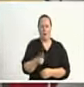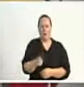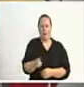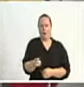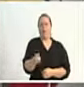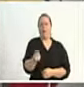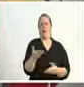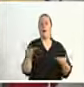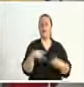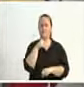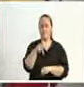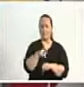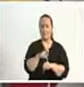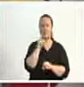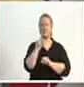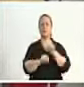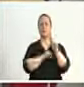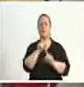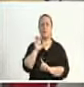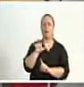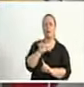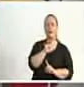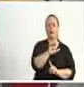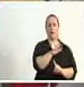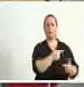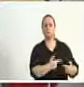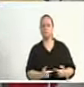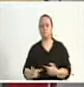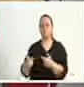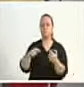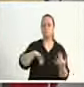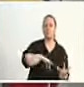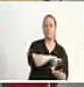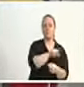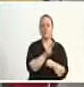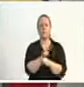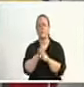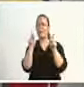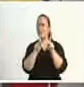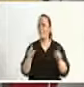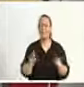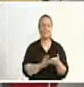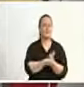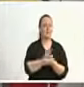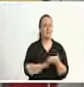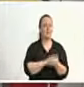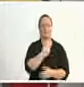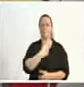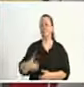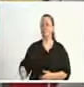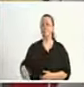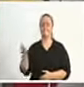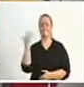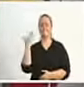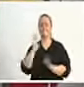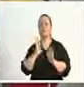que hoje comanda as guerras no mundo, comanda as guerras, não comanda a paz, Governos passados tiveram dificuldades e agora